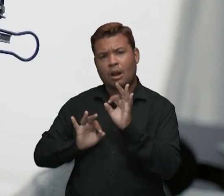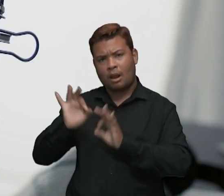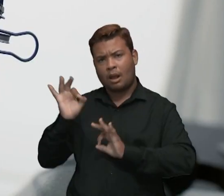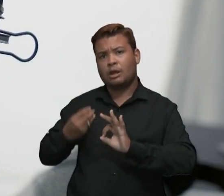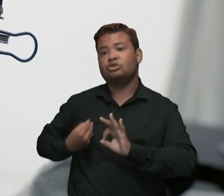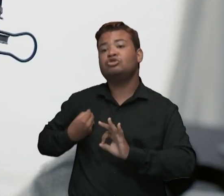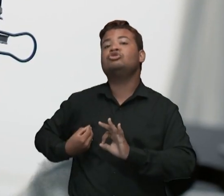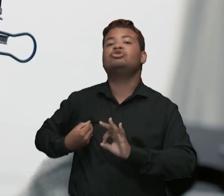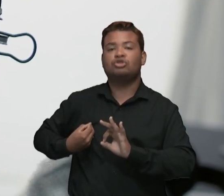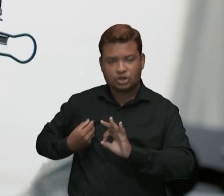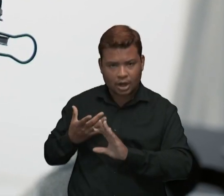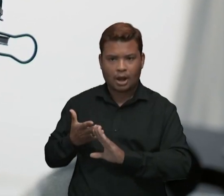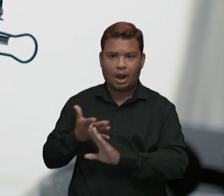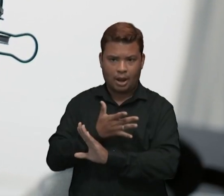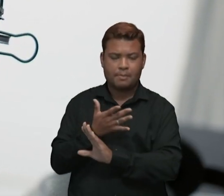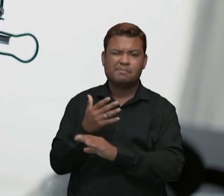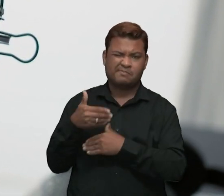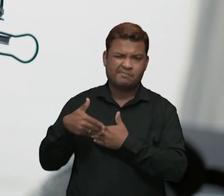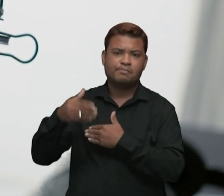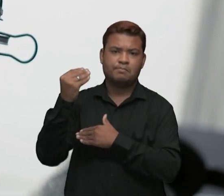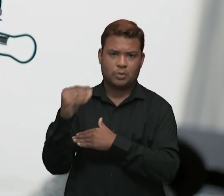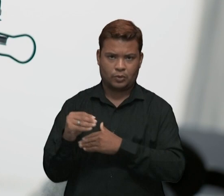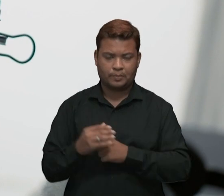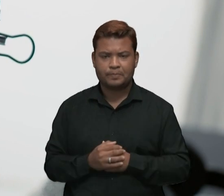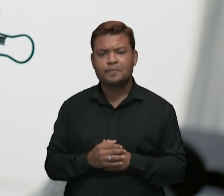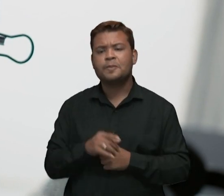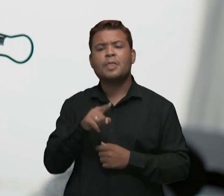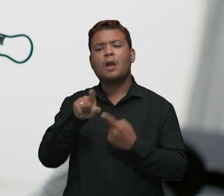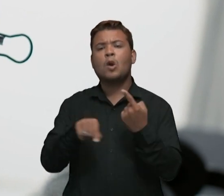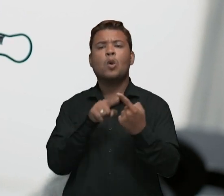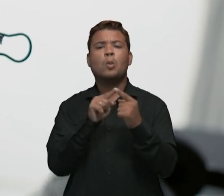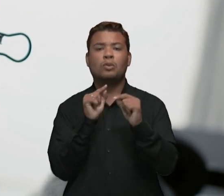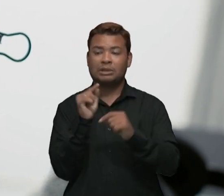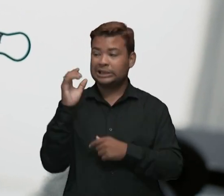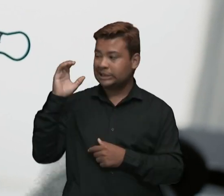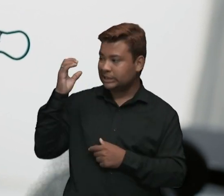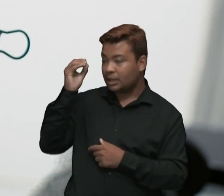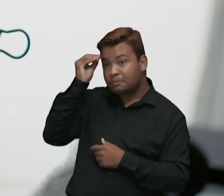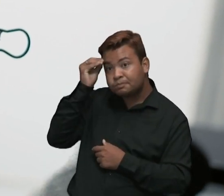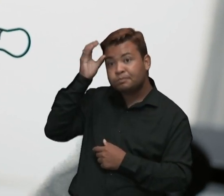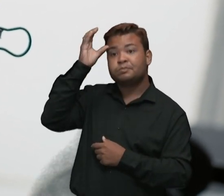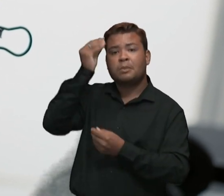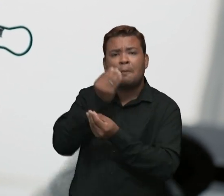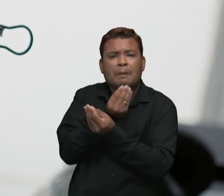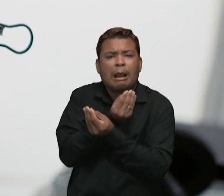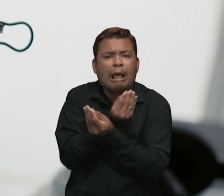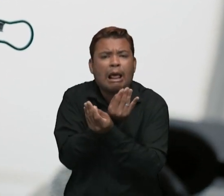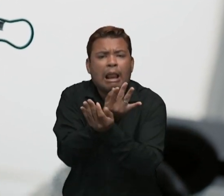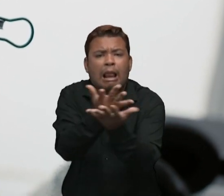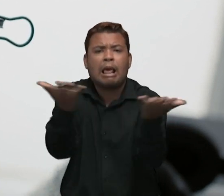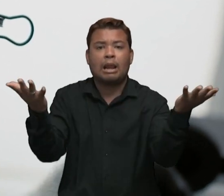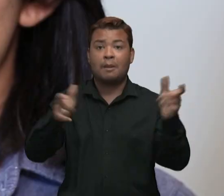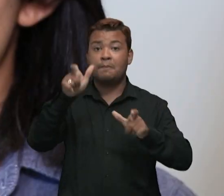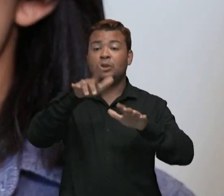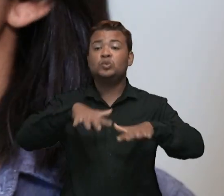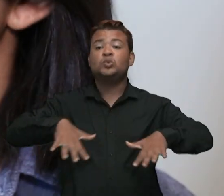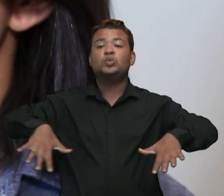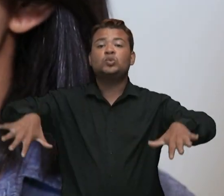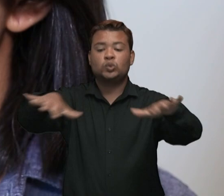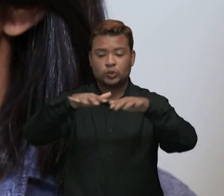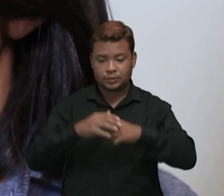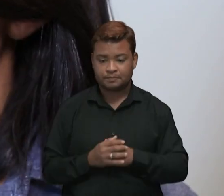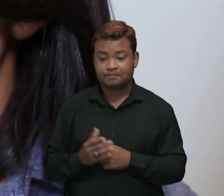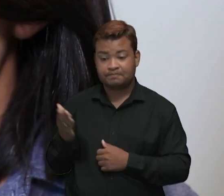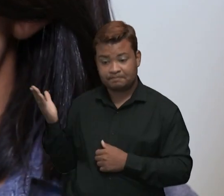O objetivo é utilizar a ferramenta para que o conhecimento científico chegue a cada vez mais pessoas. É o que